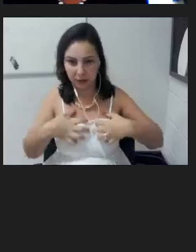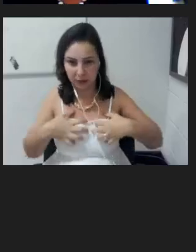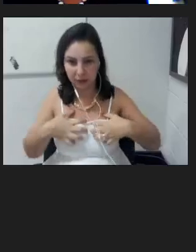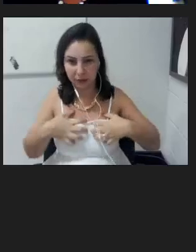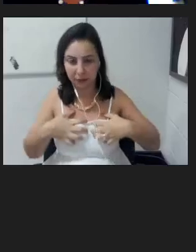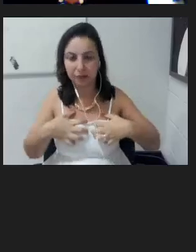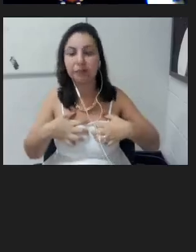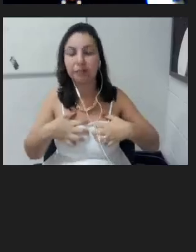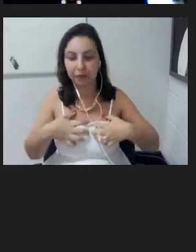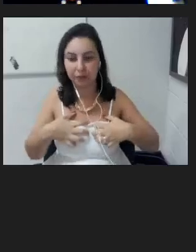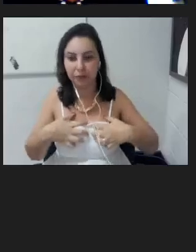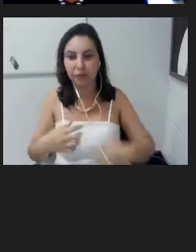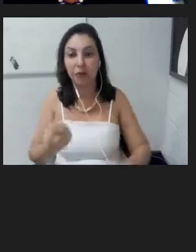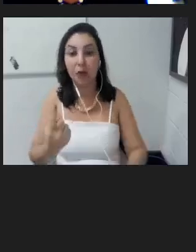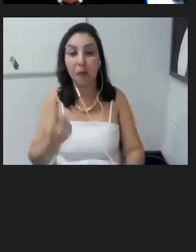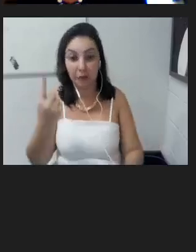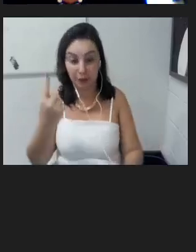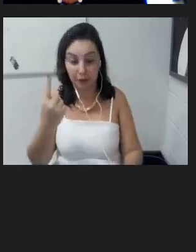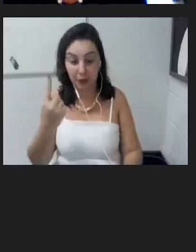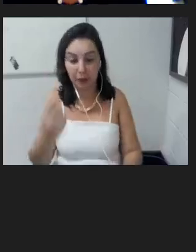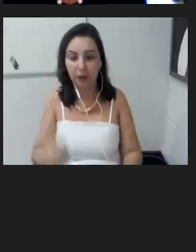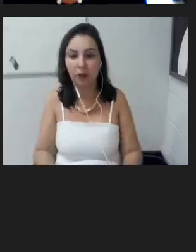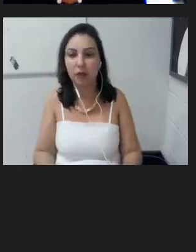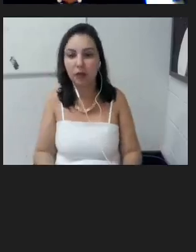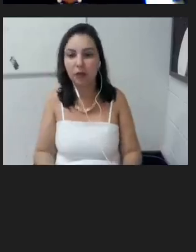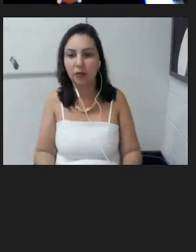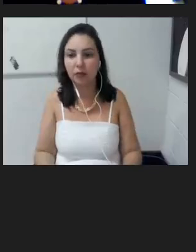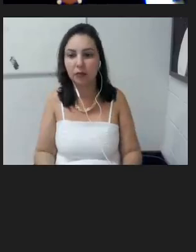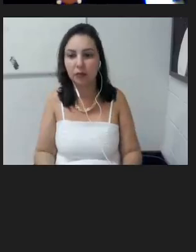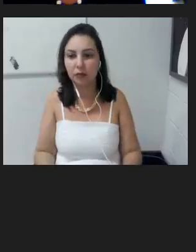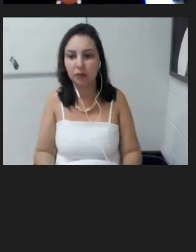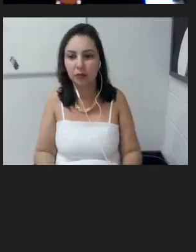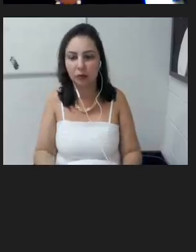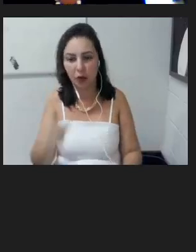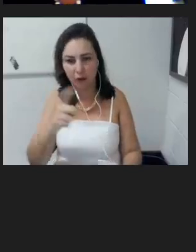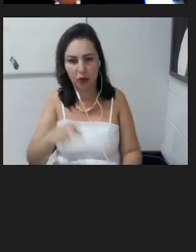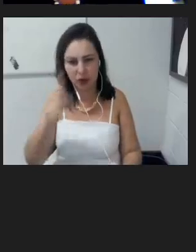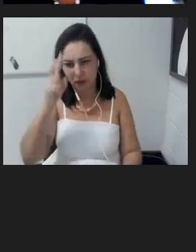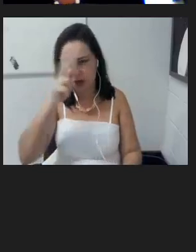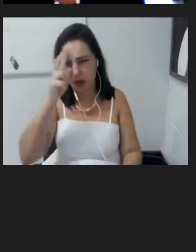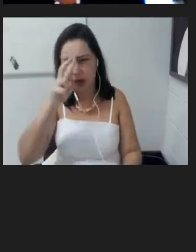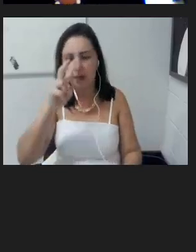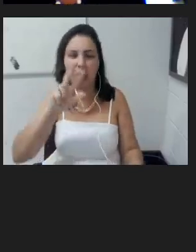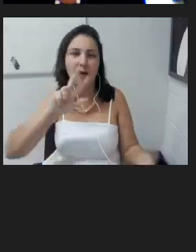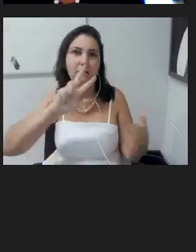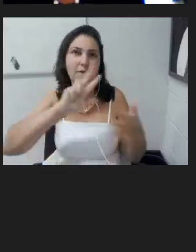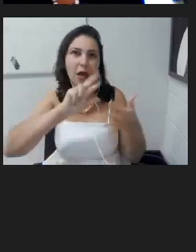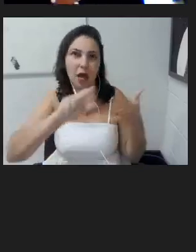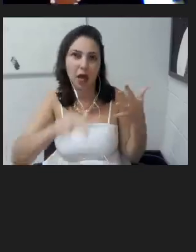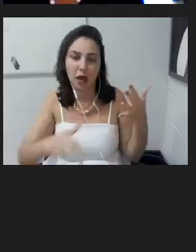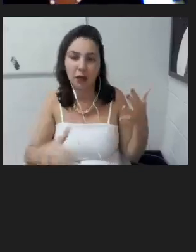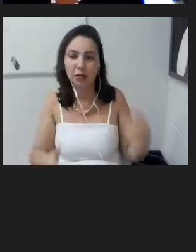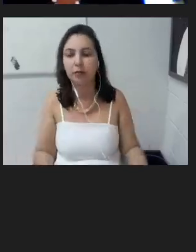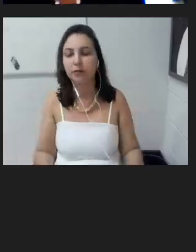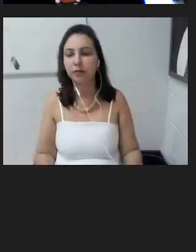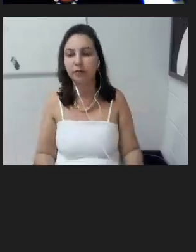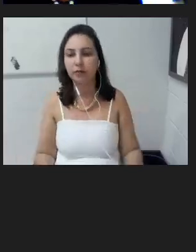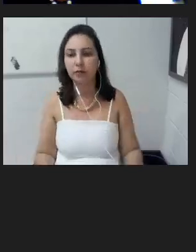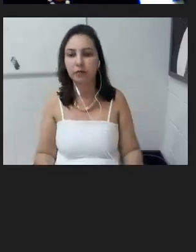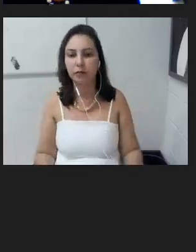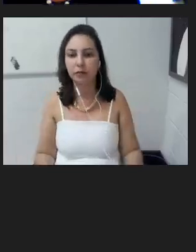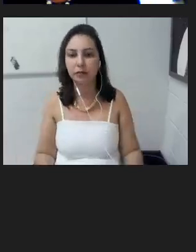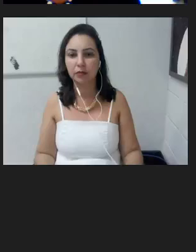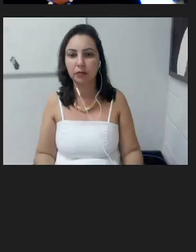Vamos lá. Uma primeira situação, e aí vocês vão lembrar de várias falas, é que assim, é como